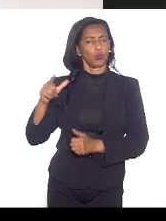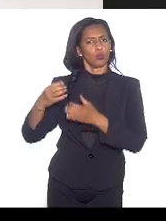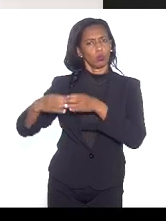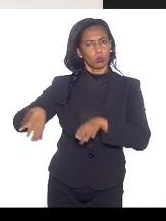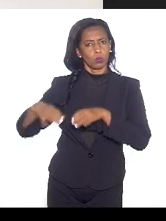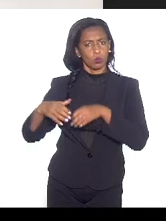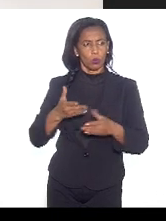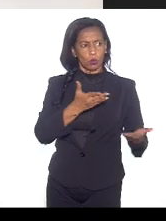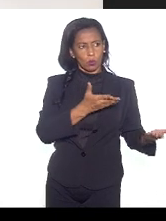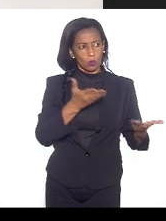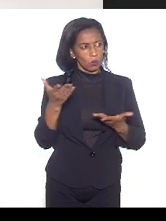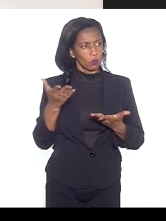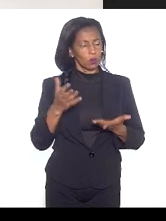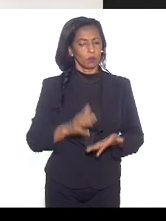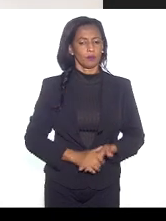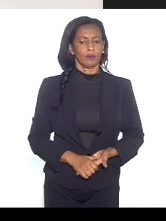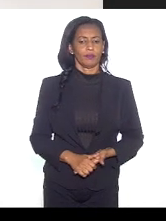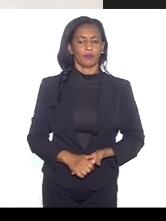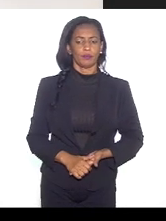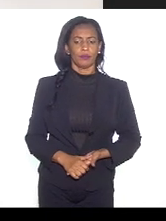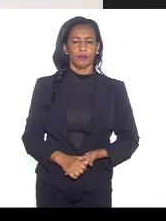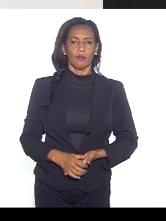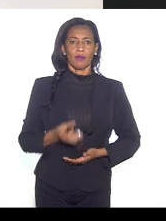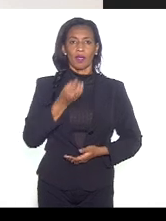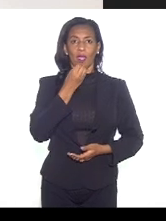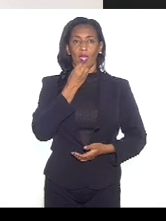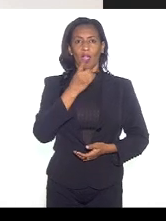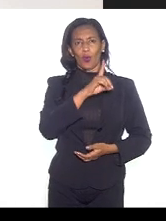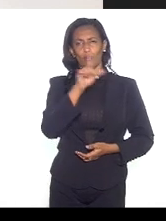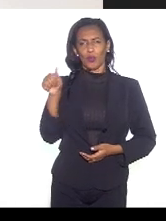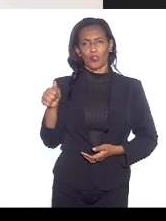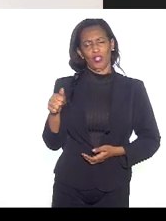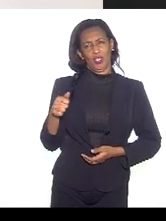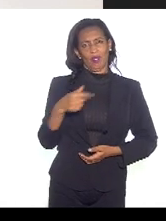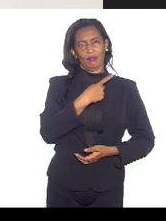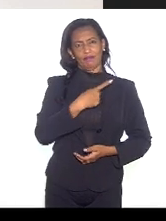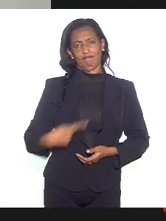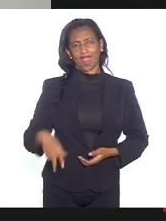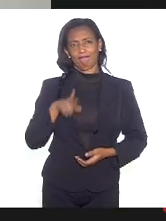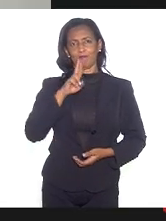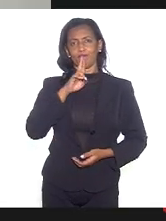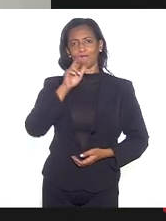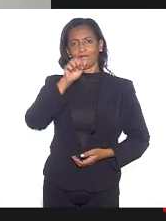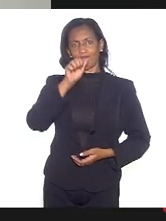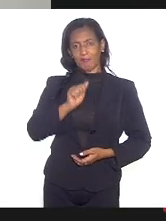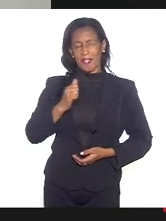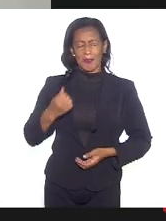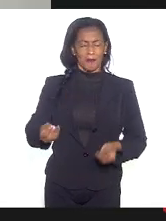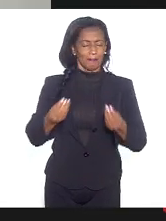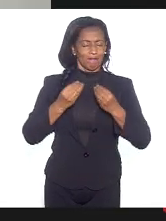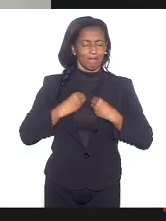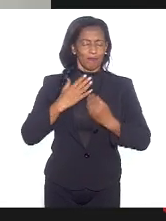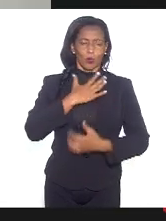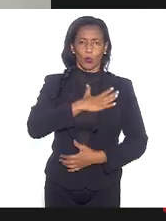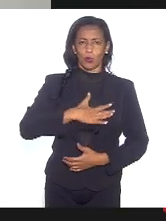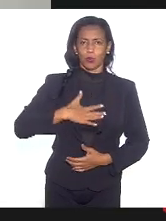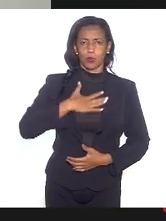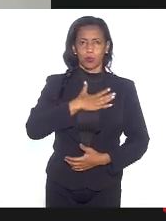Ratinho. Bom dia, presidente Rodrigo Amorim. Para mim é uma enorme satisfação